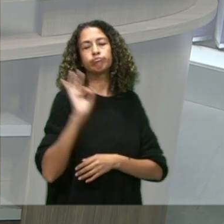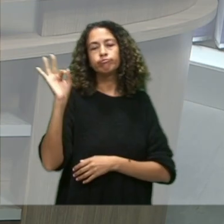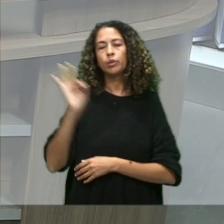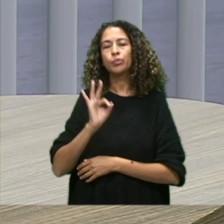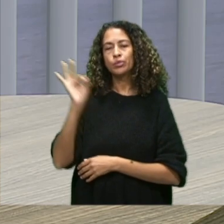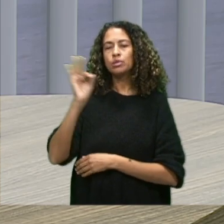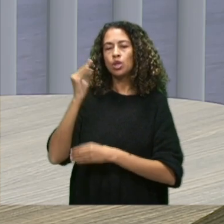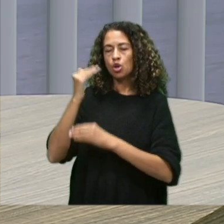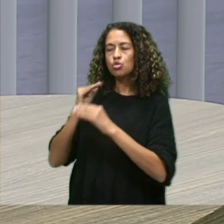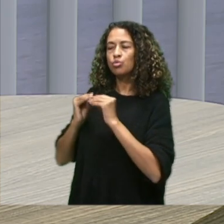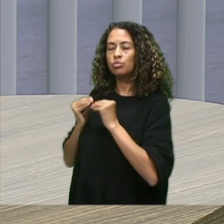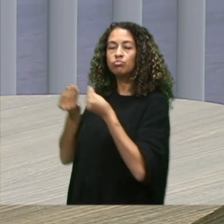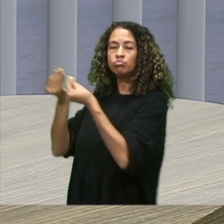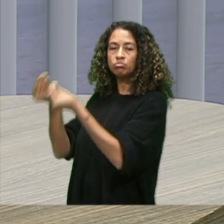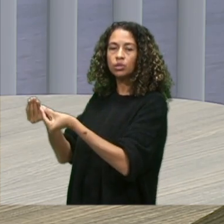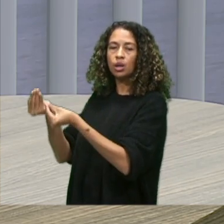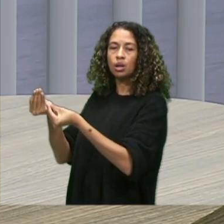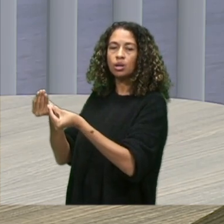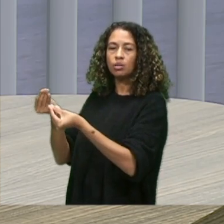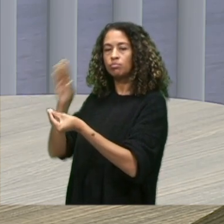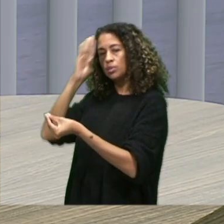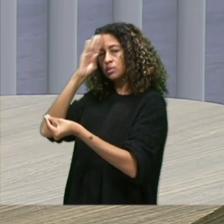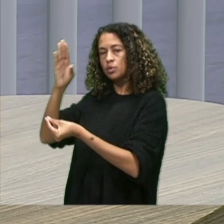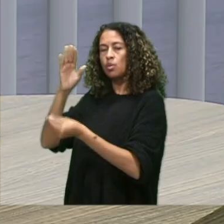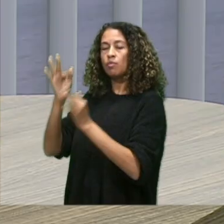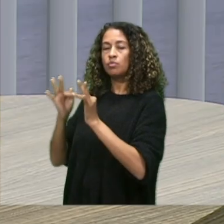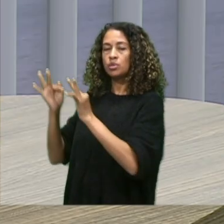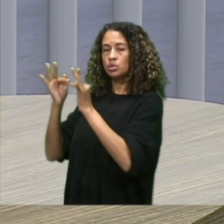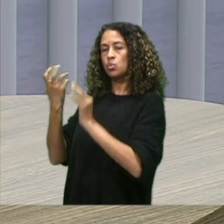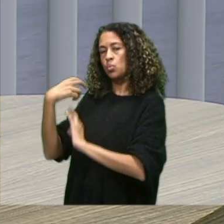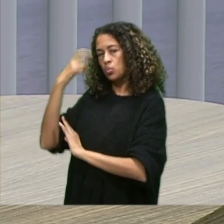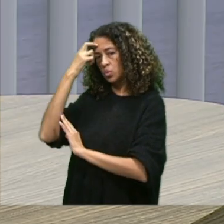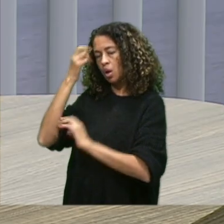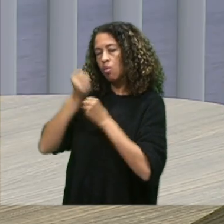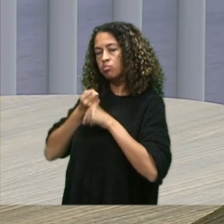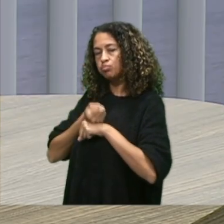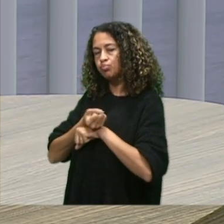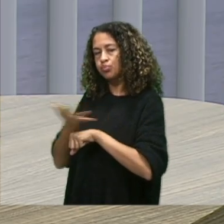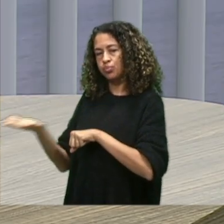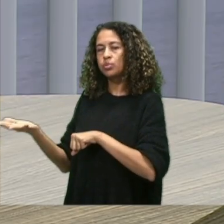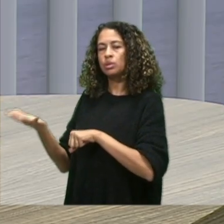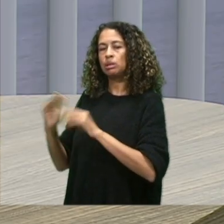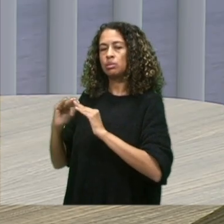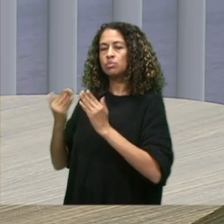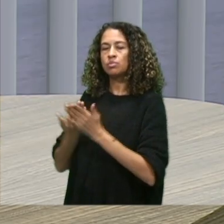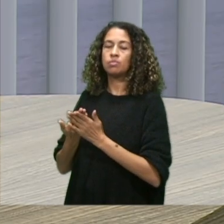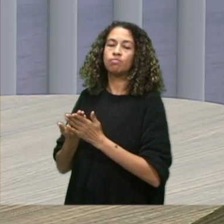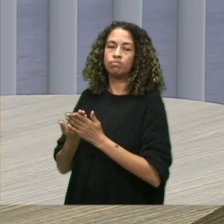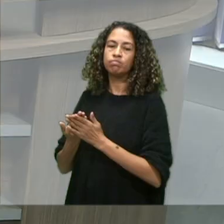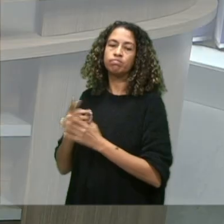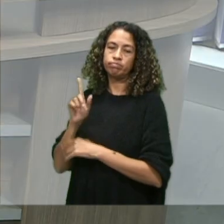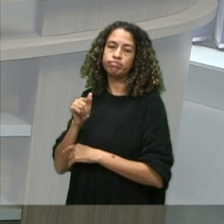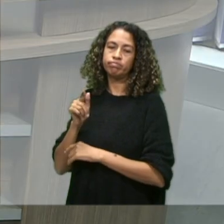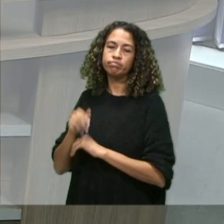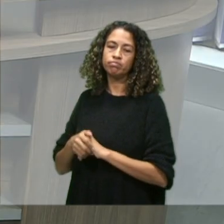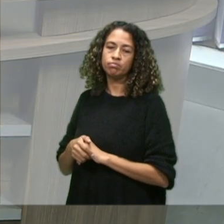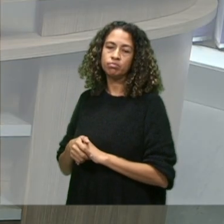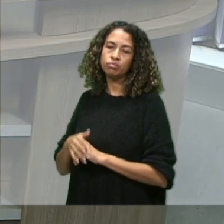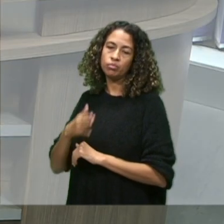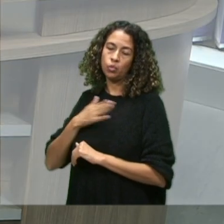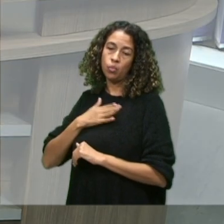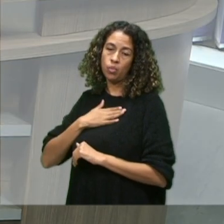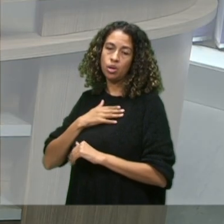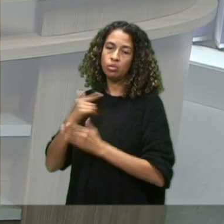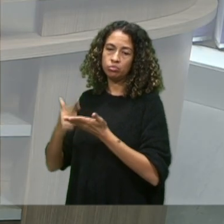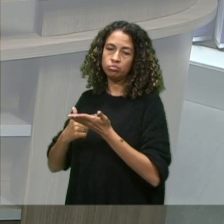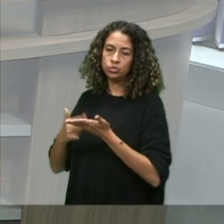vai direto para a Fundação Cultural e a Fundação Cultural coloca nas escolas. No meu caso, o livro